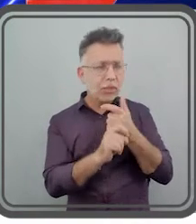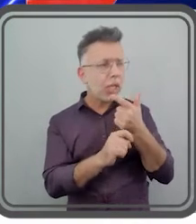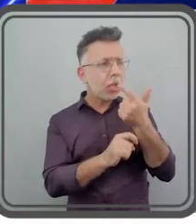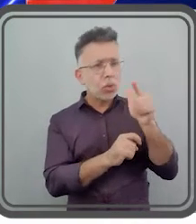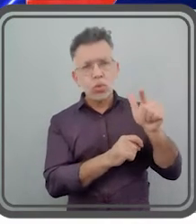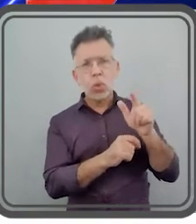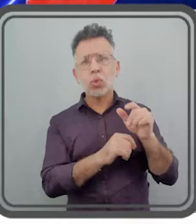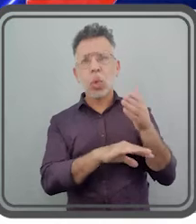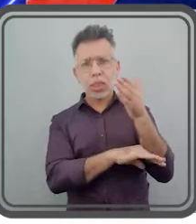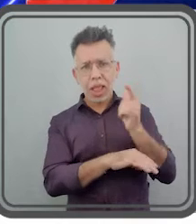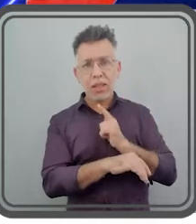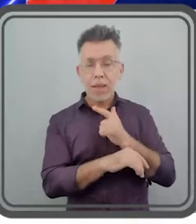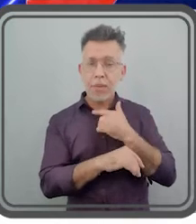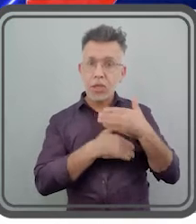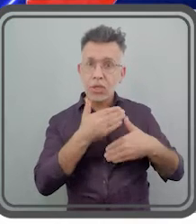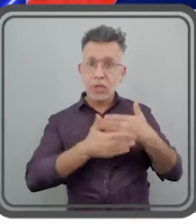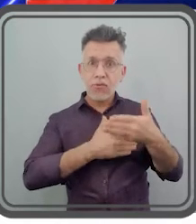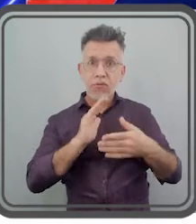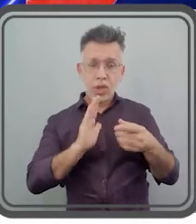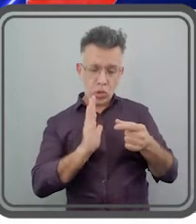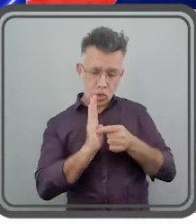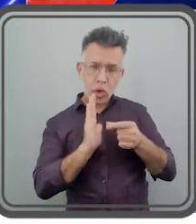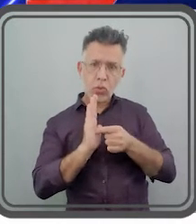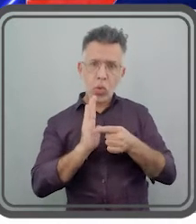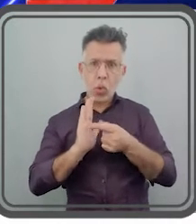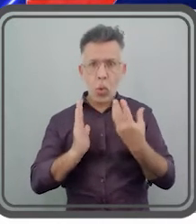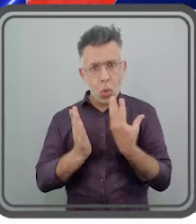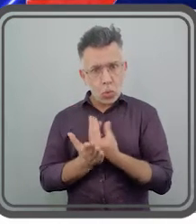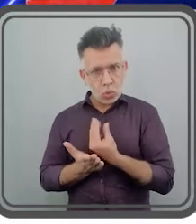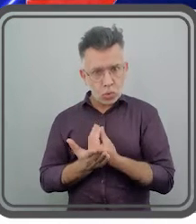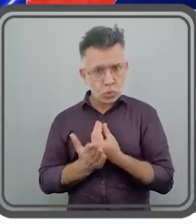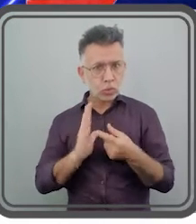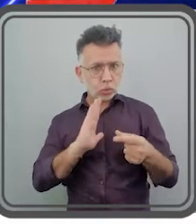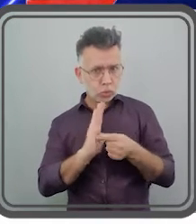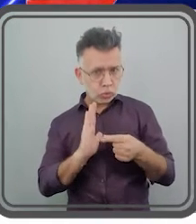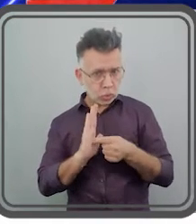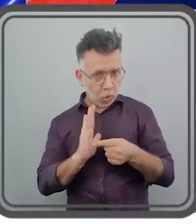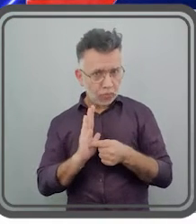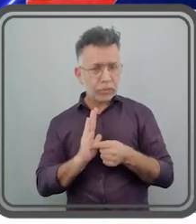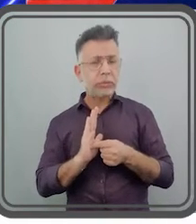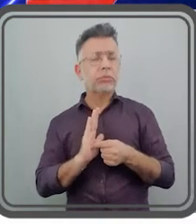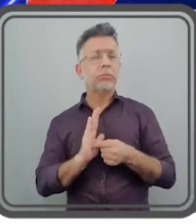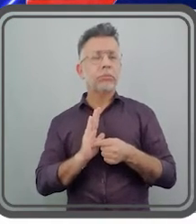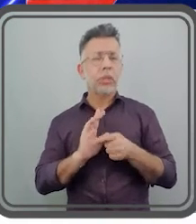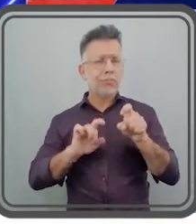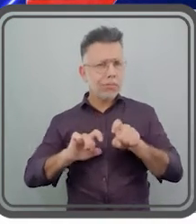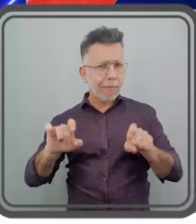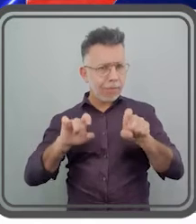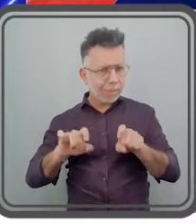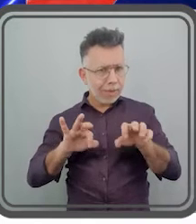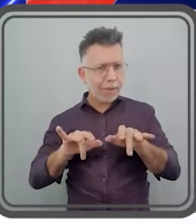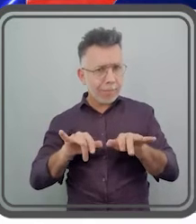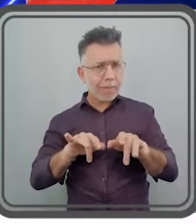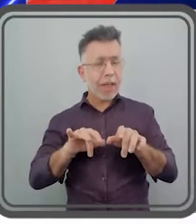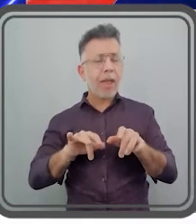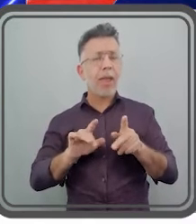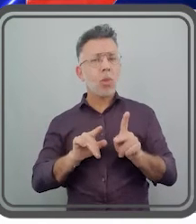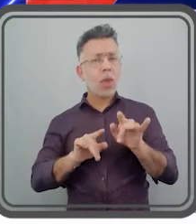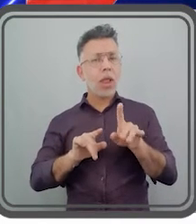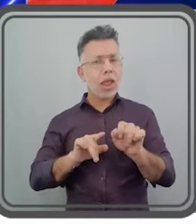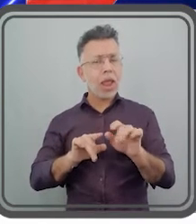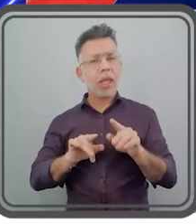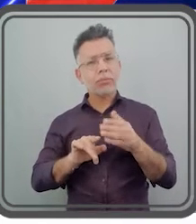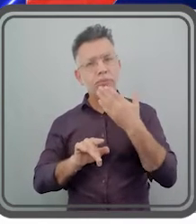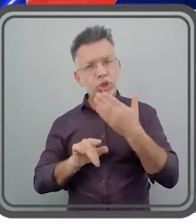individuais acabam tendo a gente desenvolvemos sócio Então tem um sócio do caiaque por trás e que você consegue fazer quando a operação de